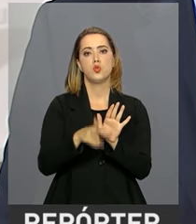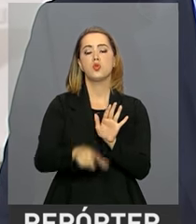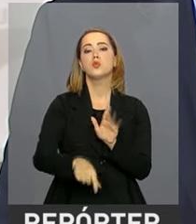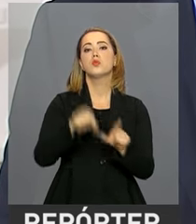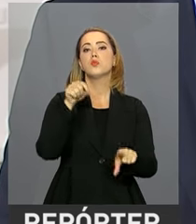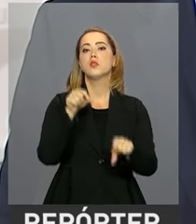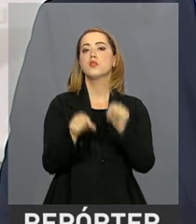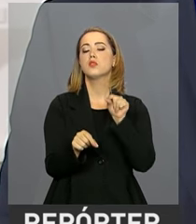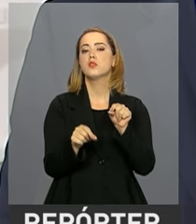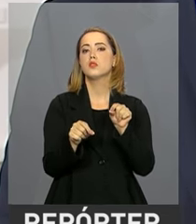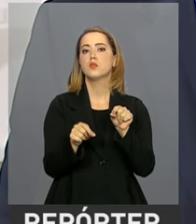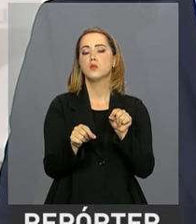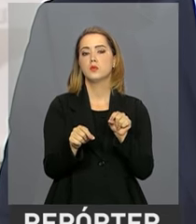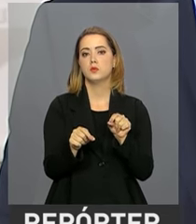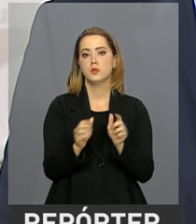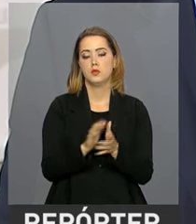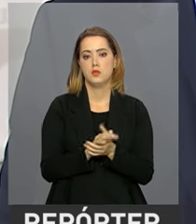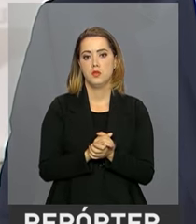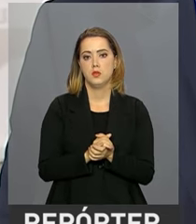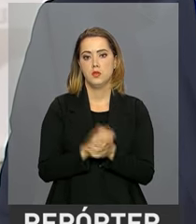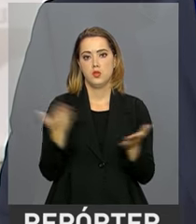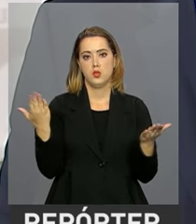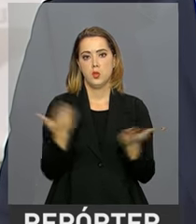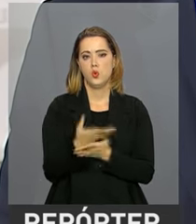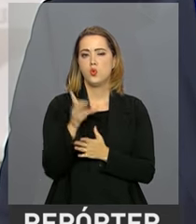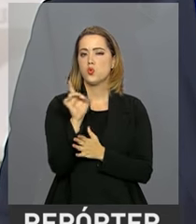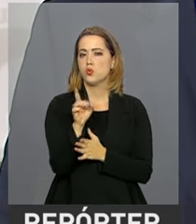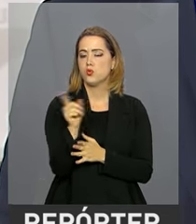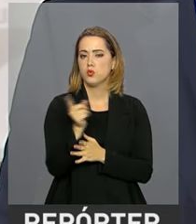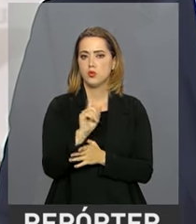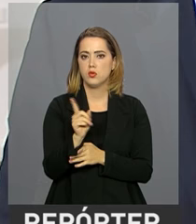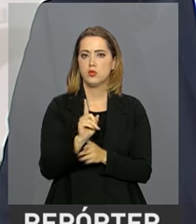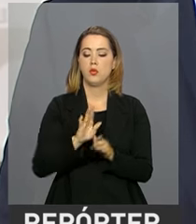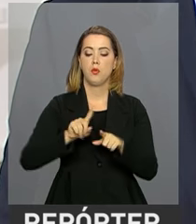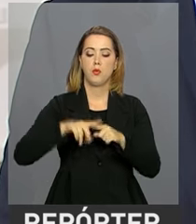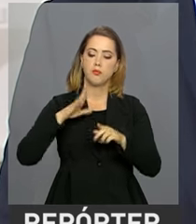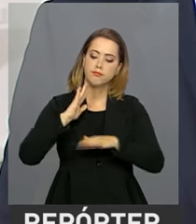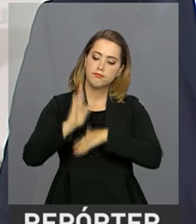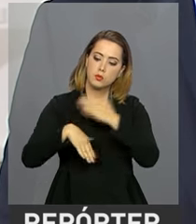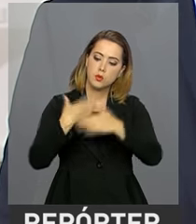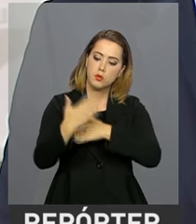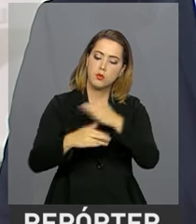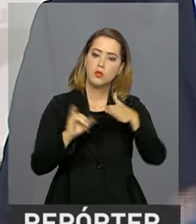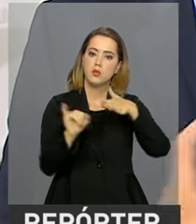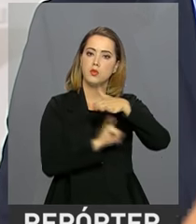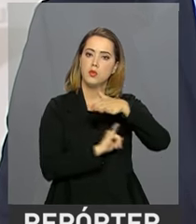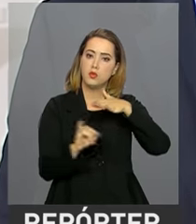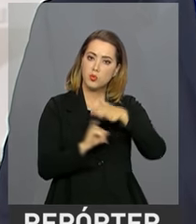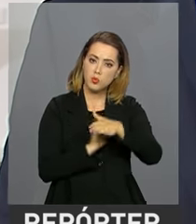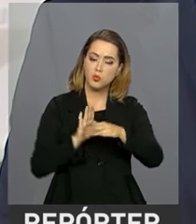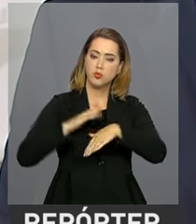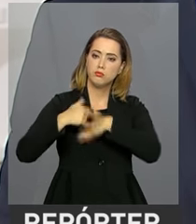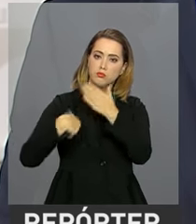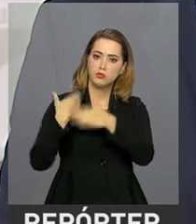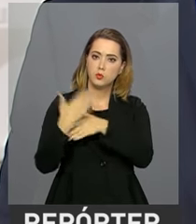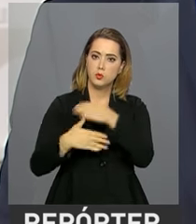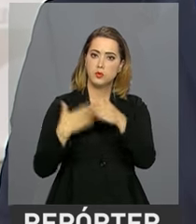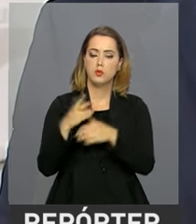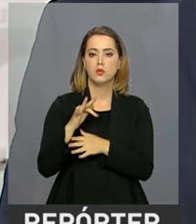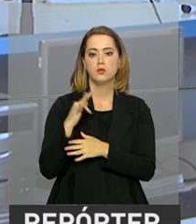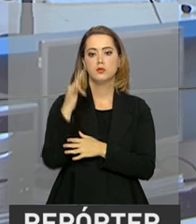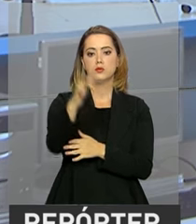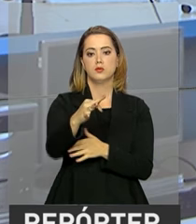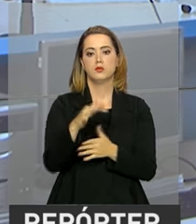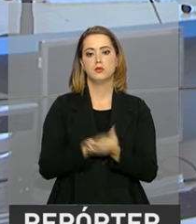definir. E que não é hoje somente, que é um processo institucionalizado durante o